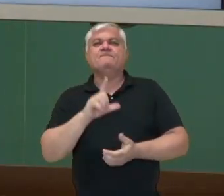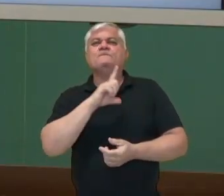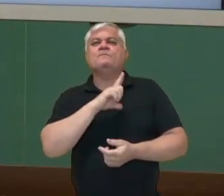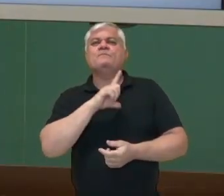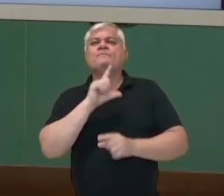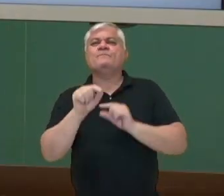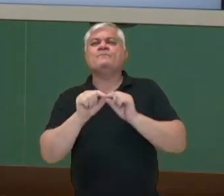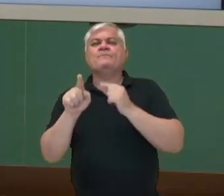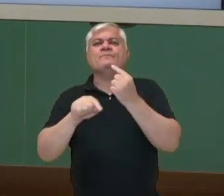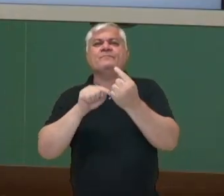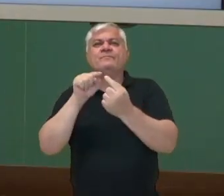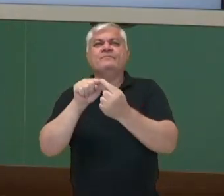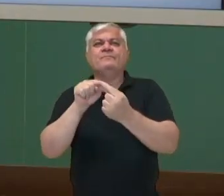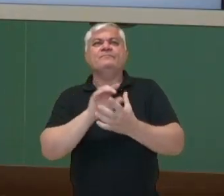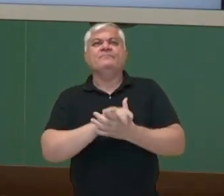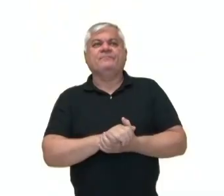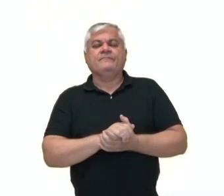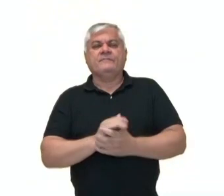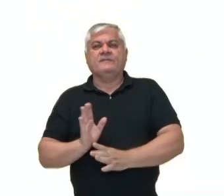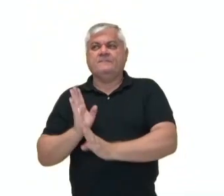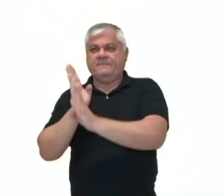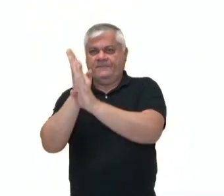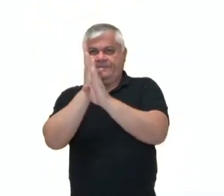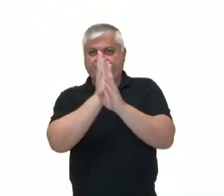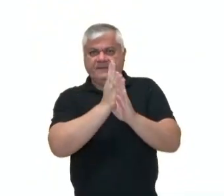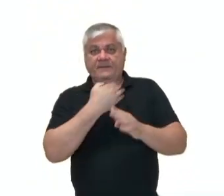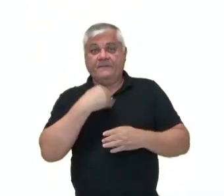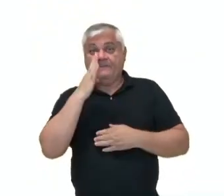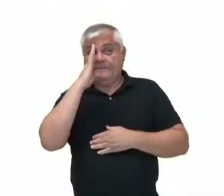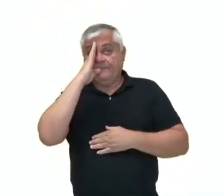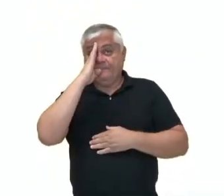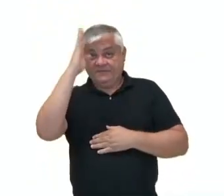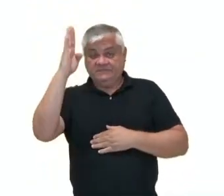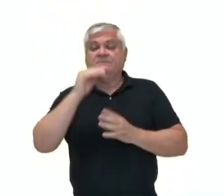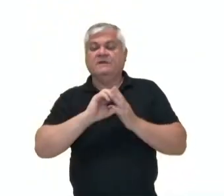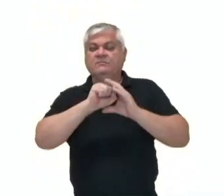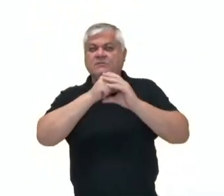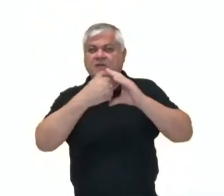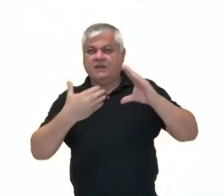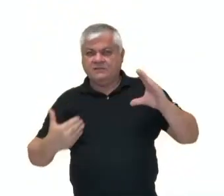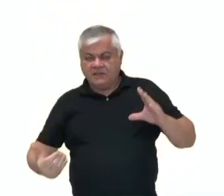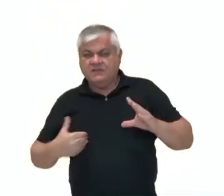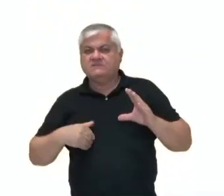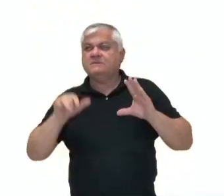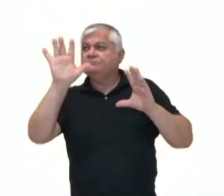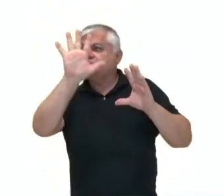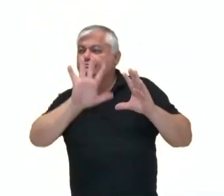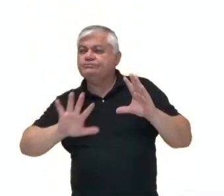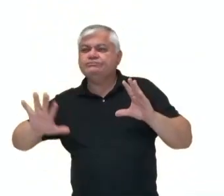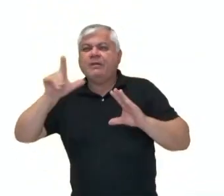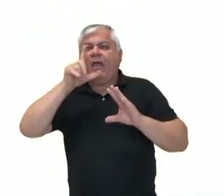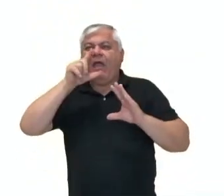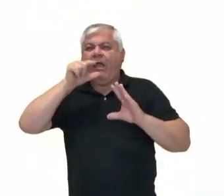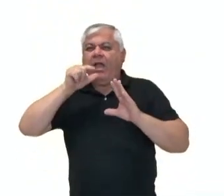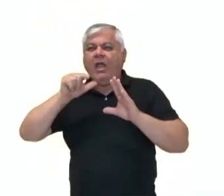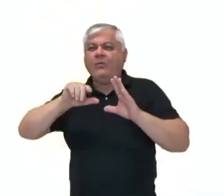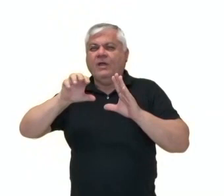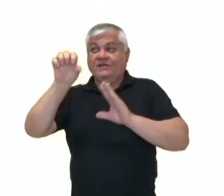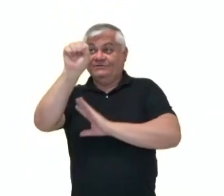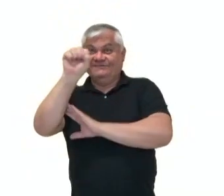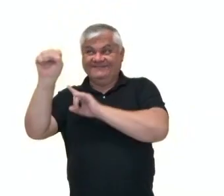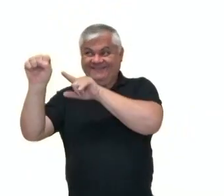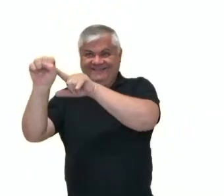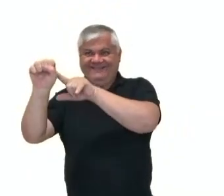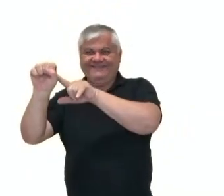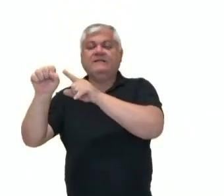então de objetivos? Identificar as principais características, né, das bacias hidrográficas do sudeste